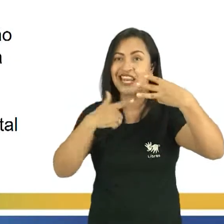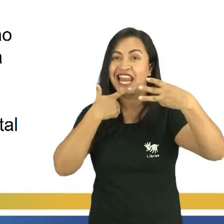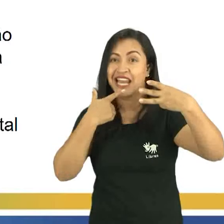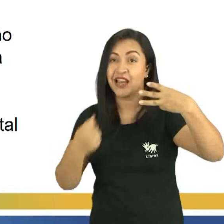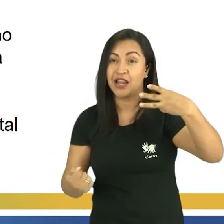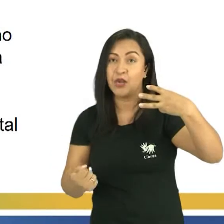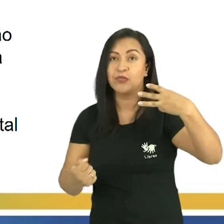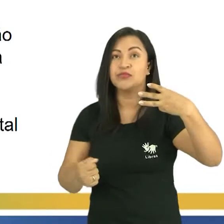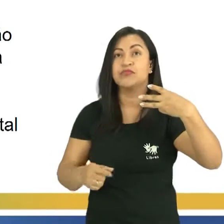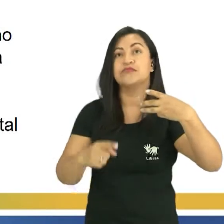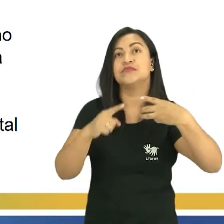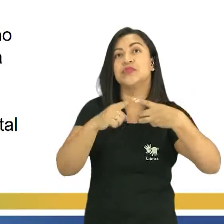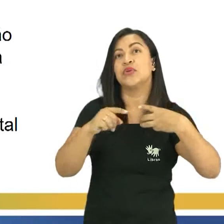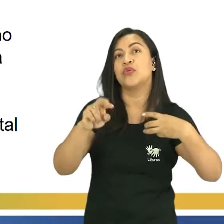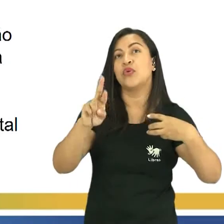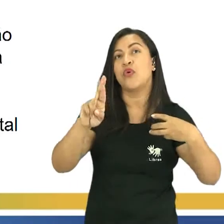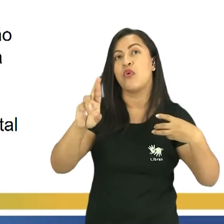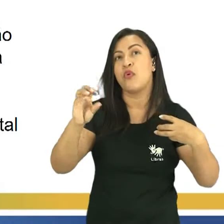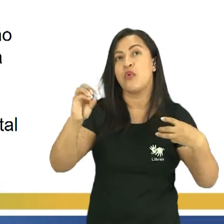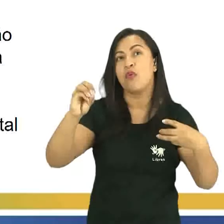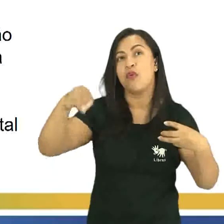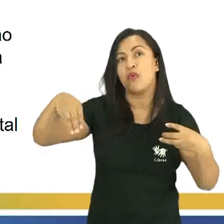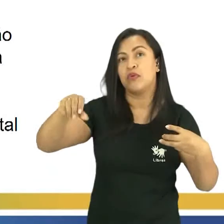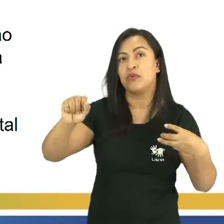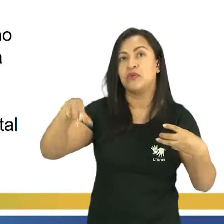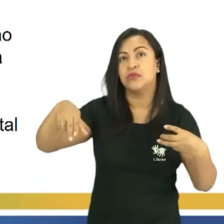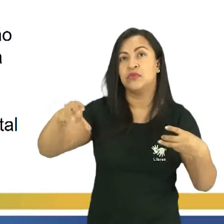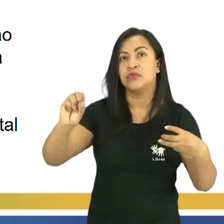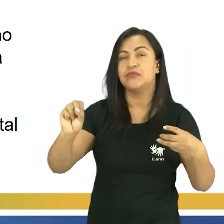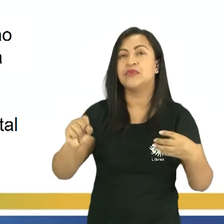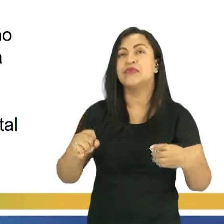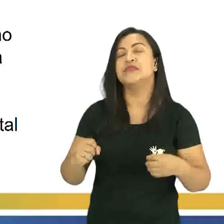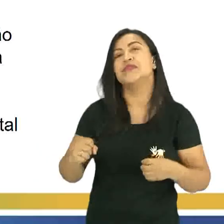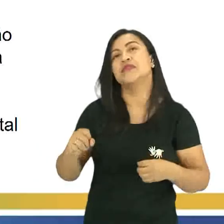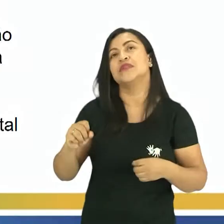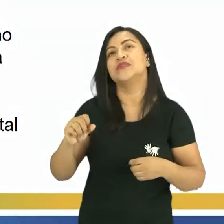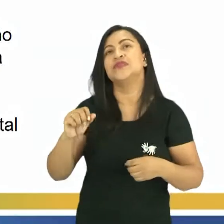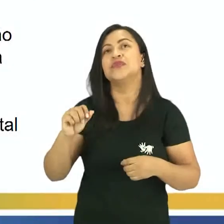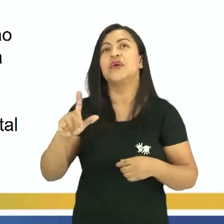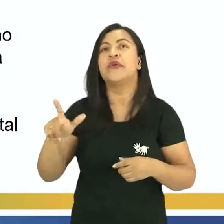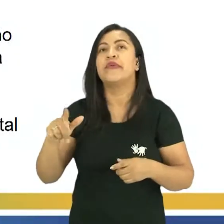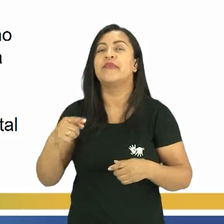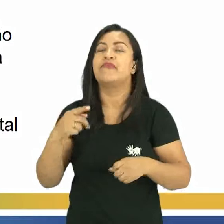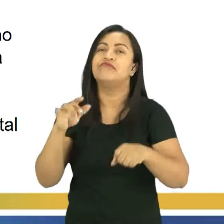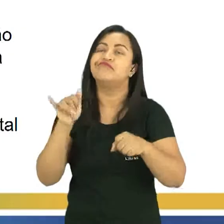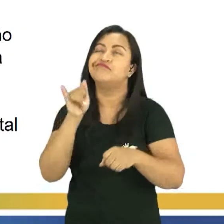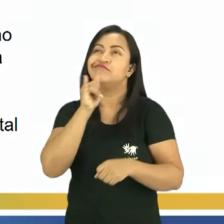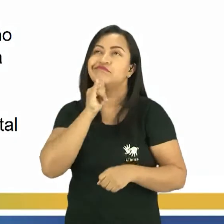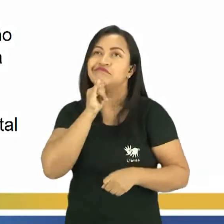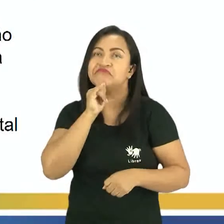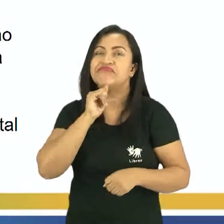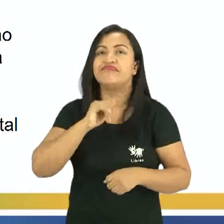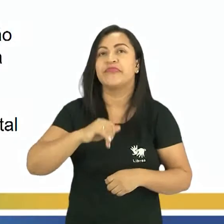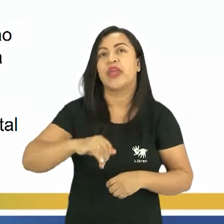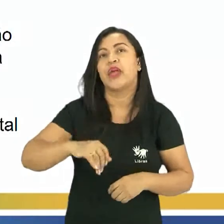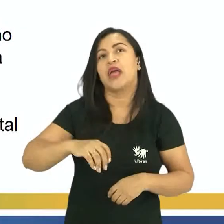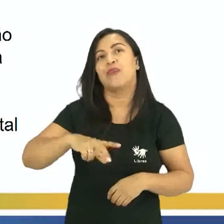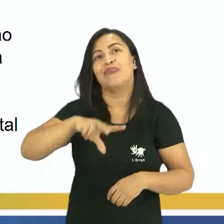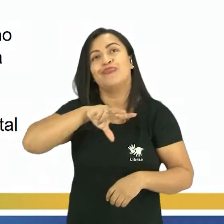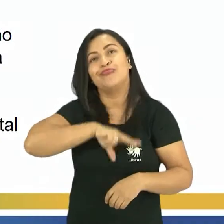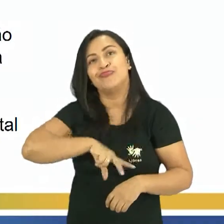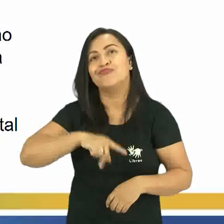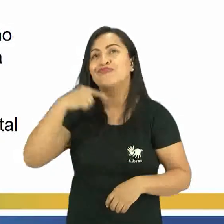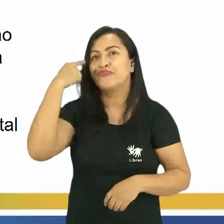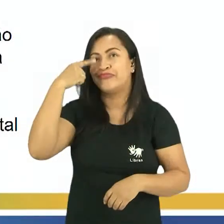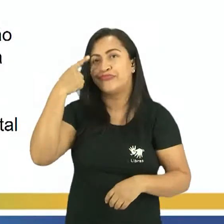linguísticos, tá? As românicas, tá? Derivada lá do latim, tá? Principalmente no sudoeste da Europa, onde se fala em Portugal,